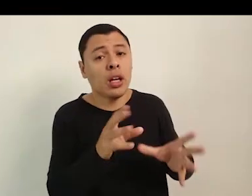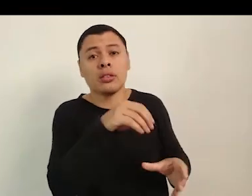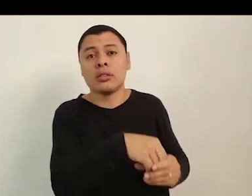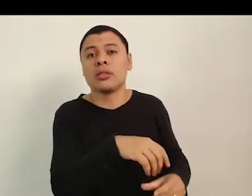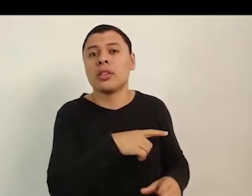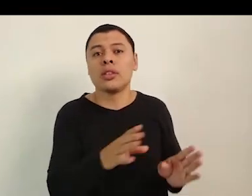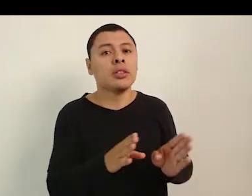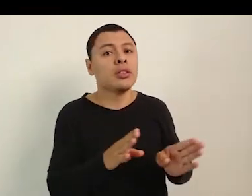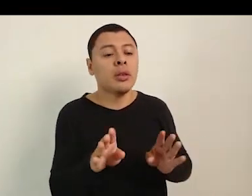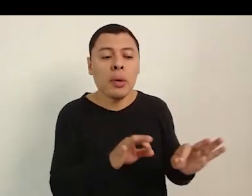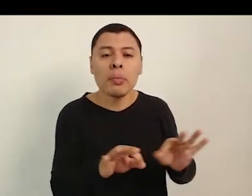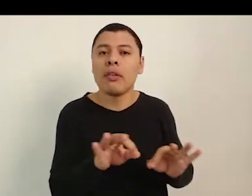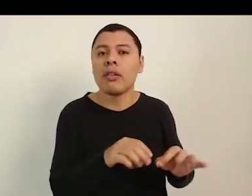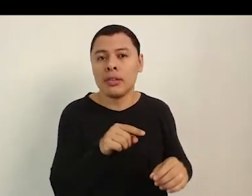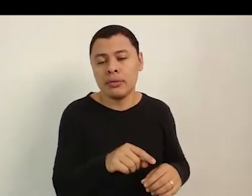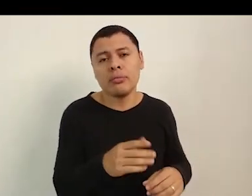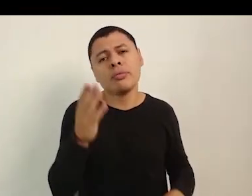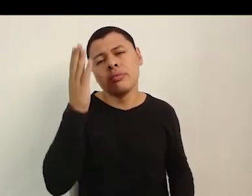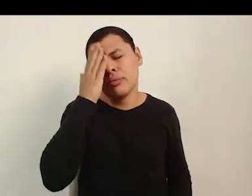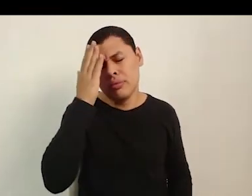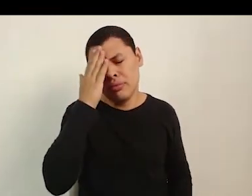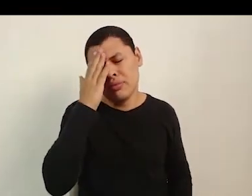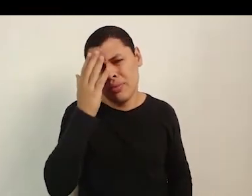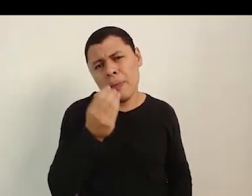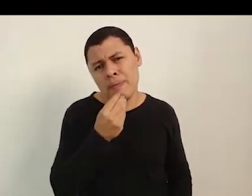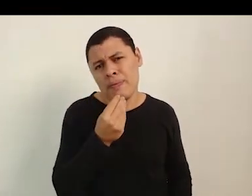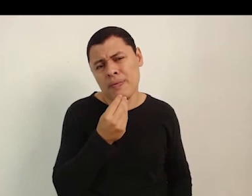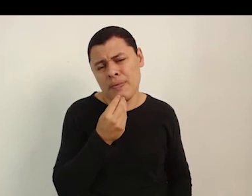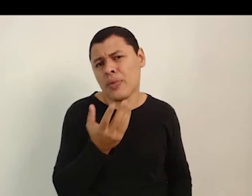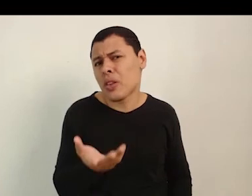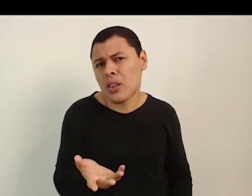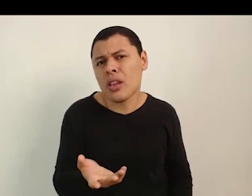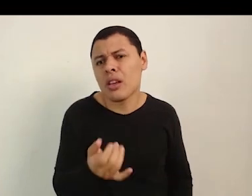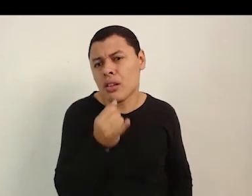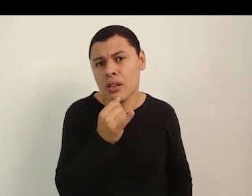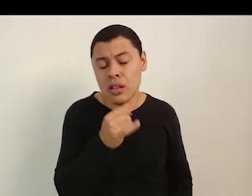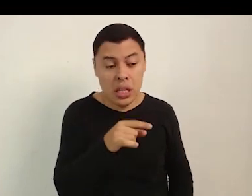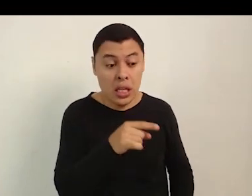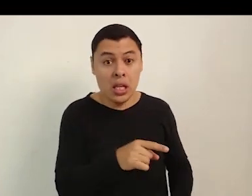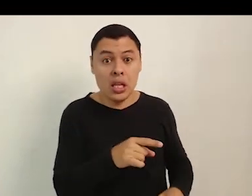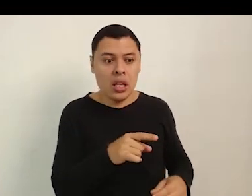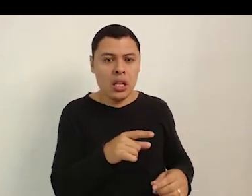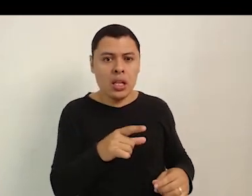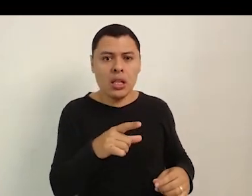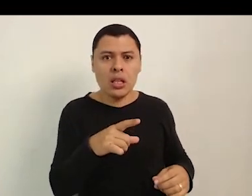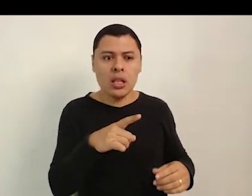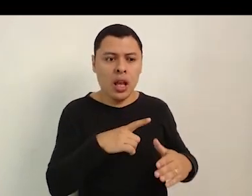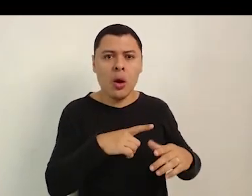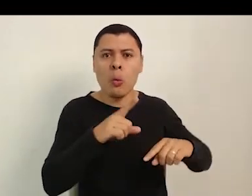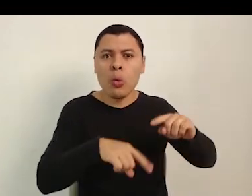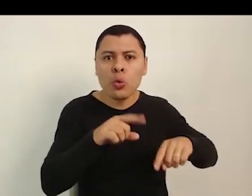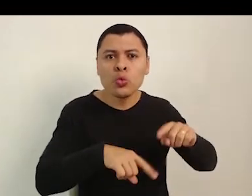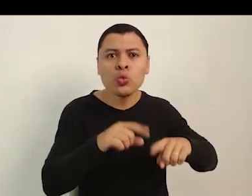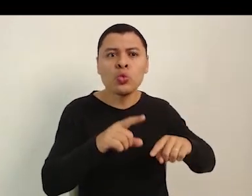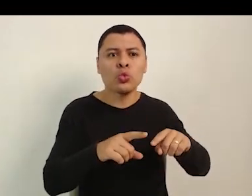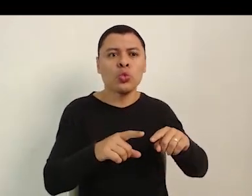isso. Mas, claro, óbvio e com certeza, não é porque um produto é legado, não é porque um produto está já em